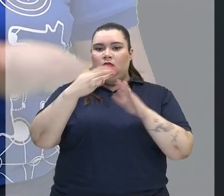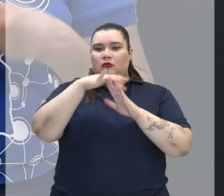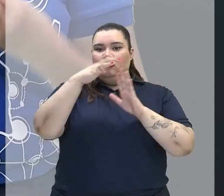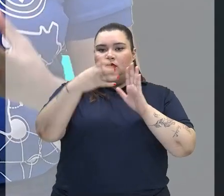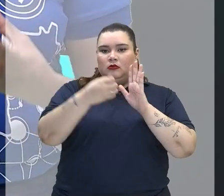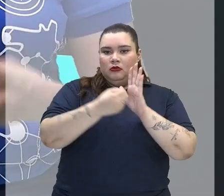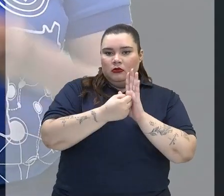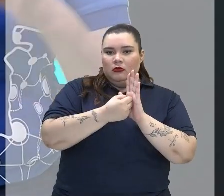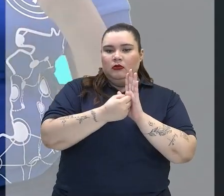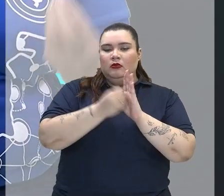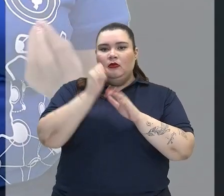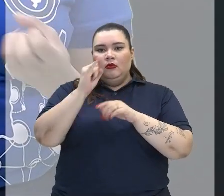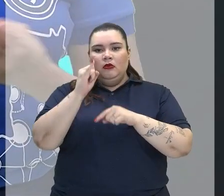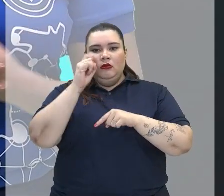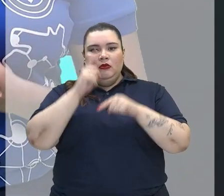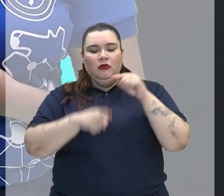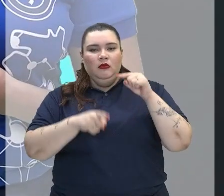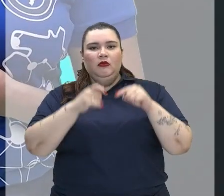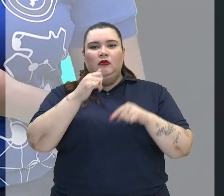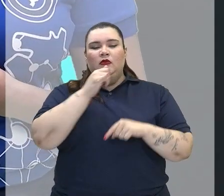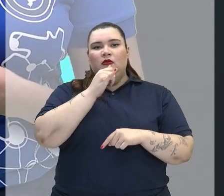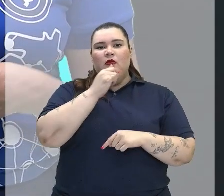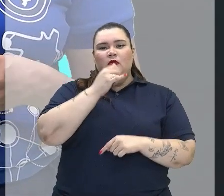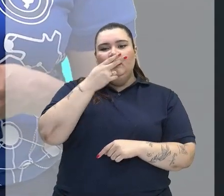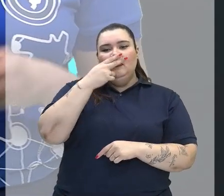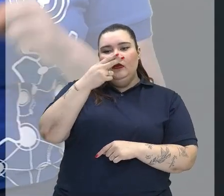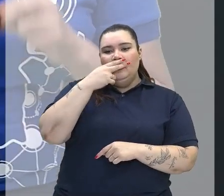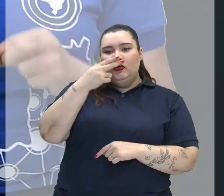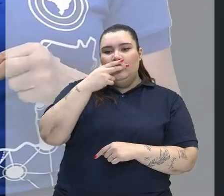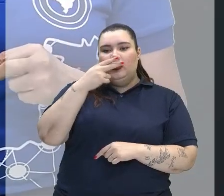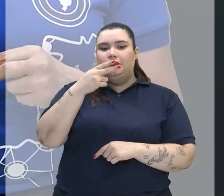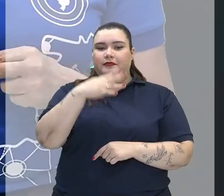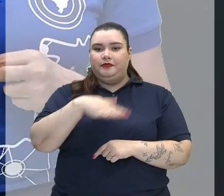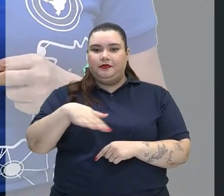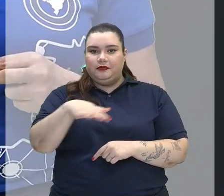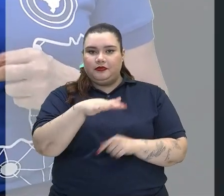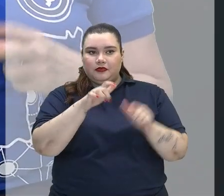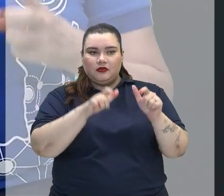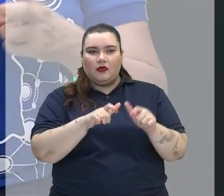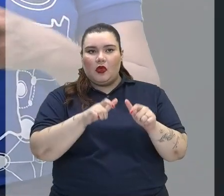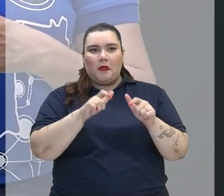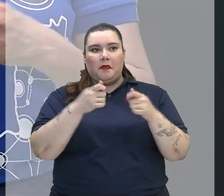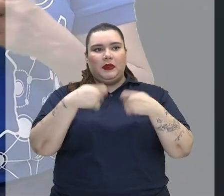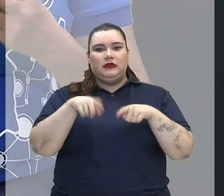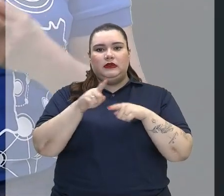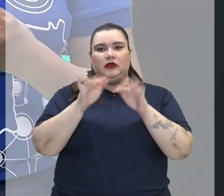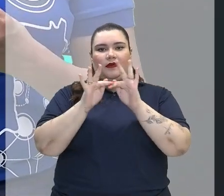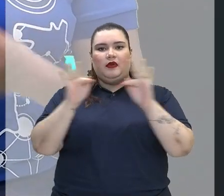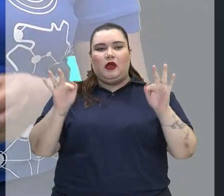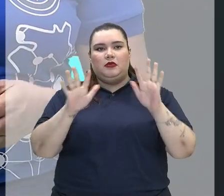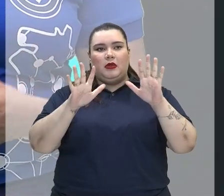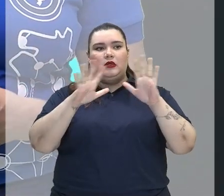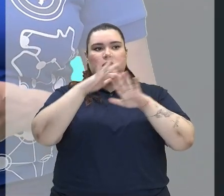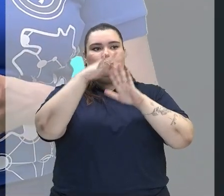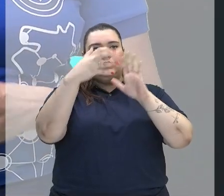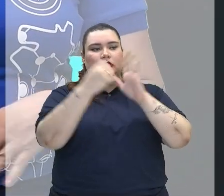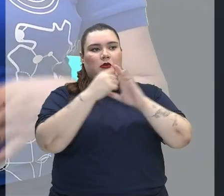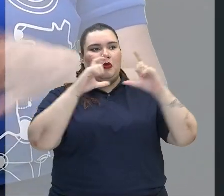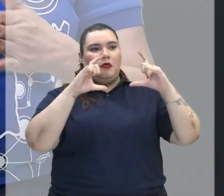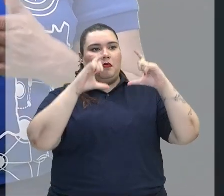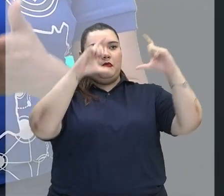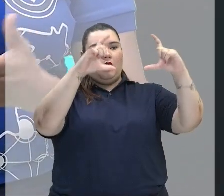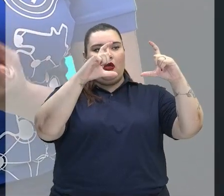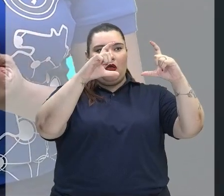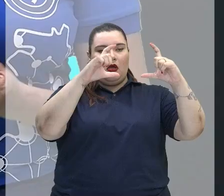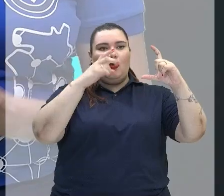quando eles proíbem fumar dentro de um determinado ambiente, não precisa nem colocar, mas aquele símbolo lá, né, tem